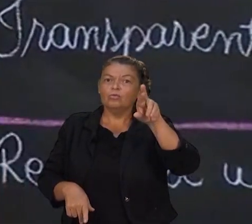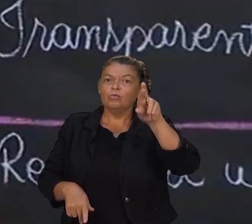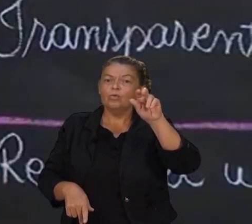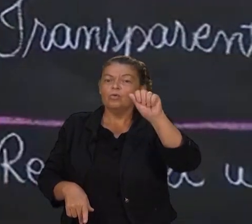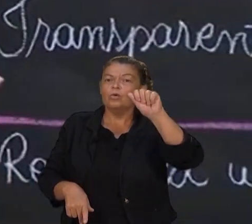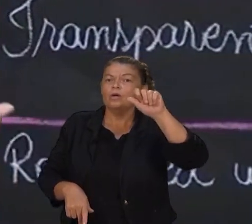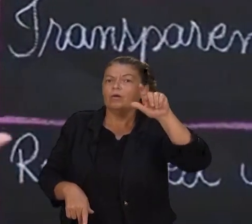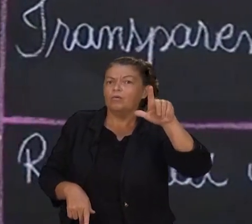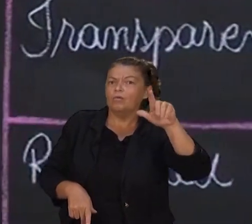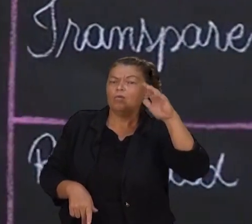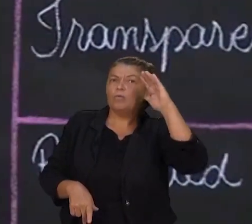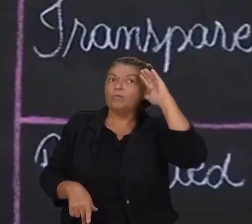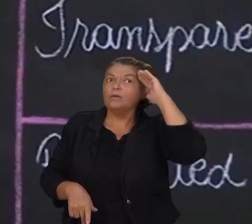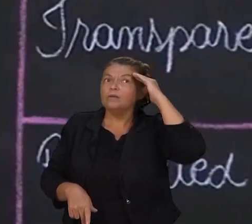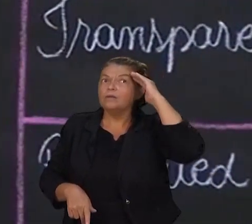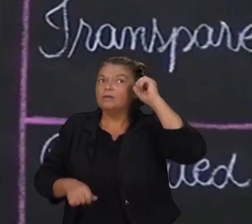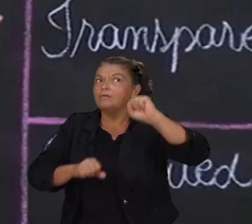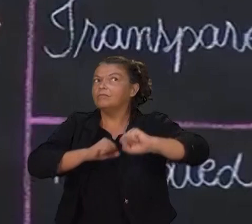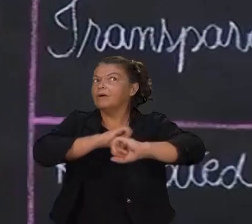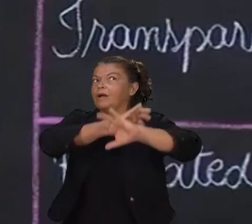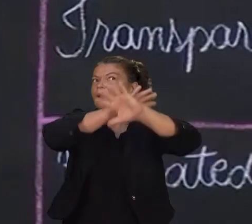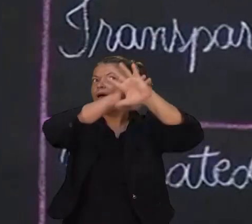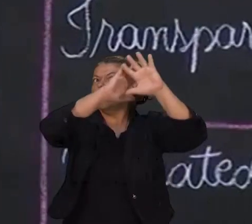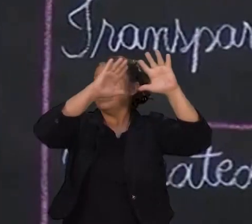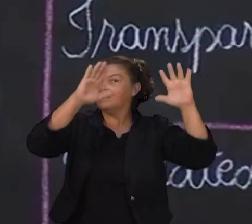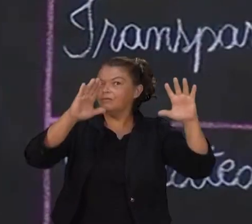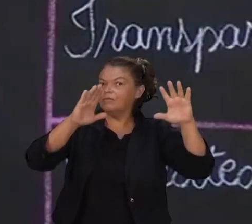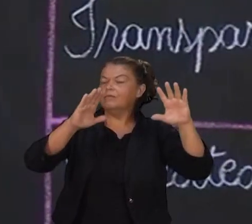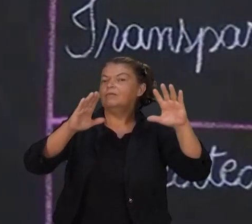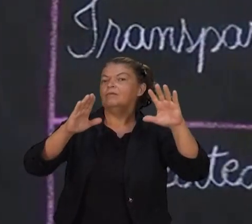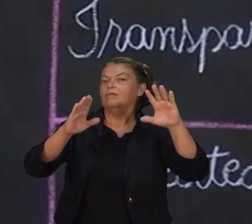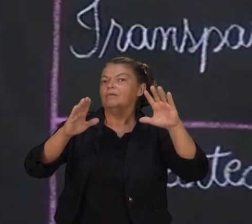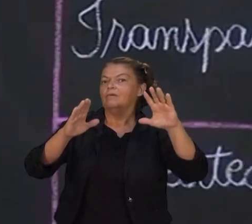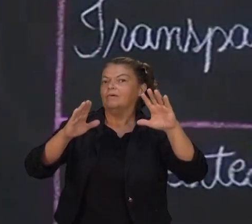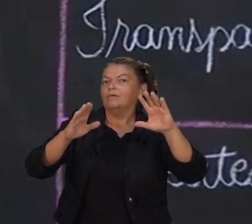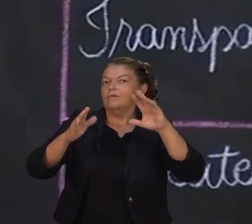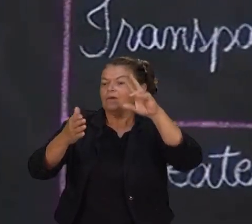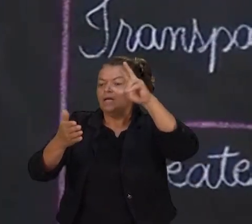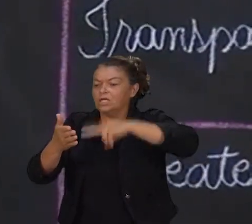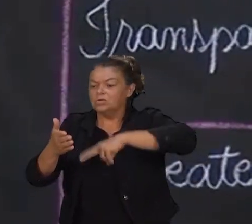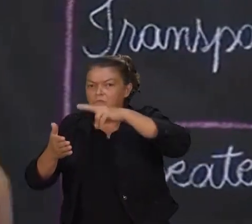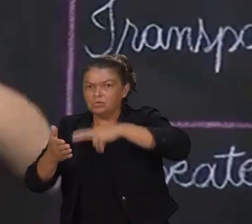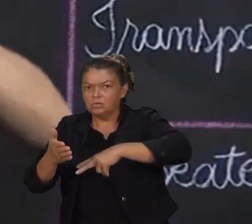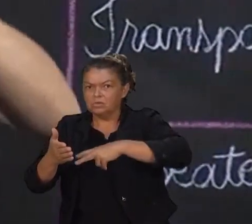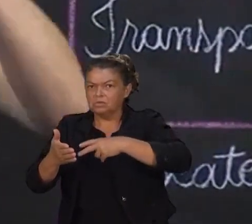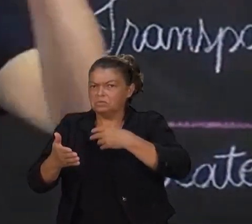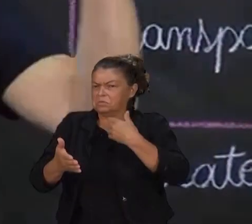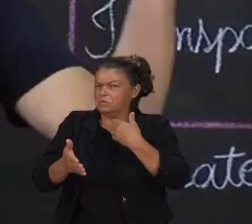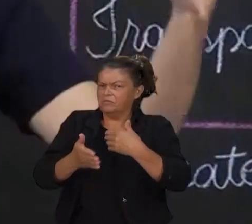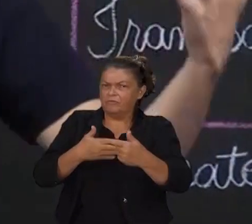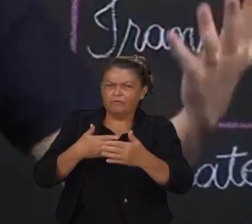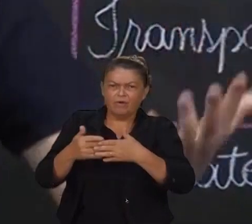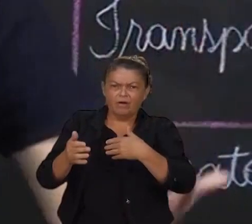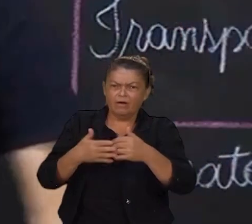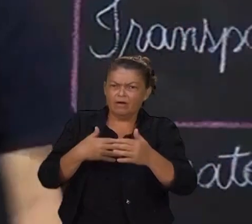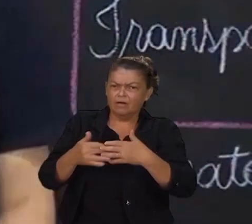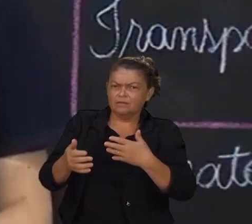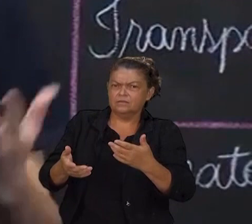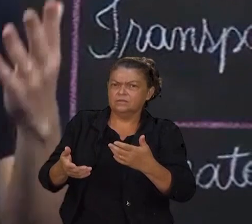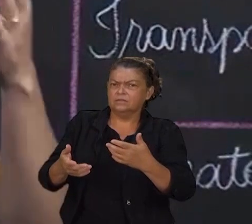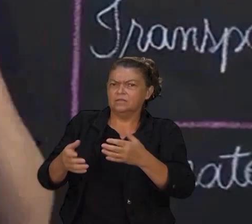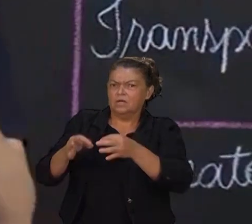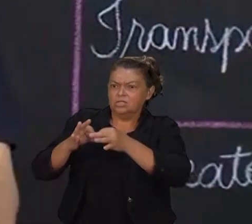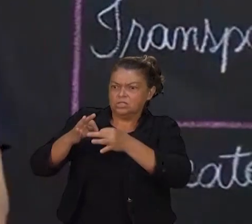compreender. Compreendendo uma mensagem, seja essa compreensão macro, de uma forma